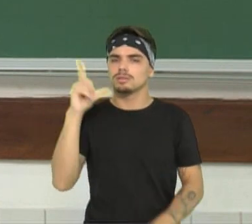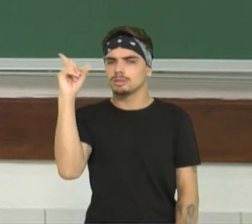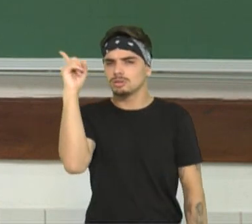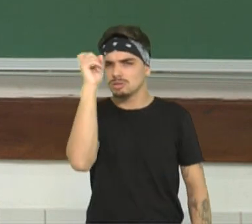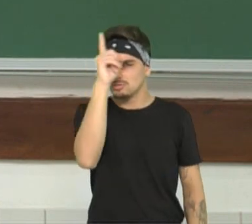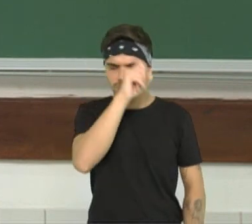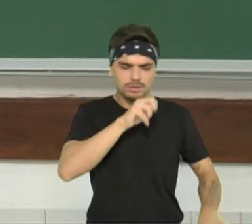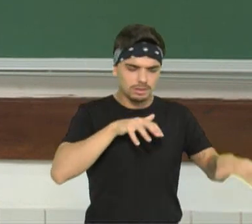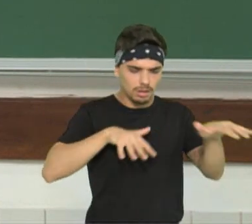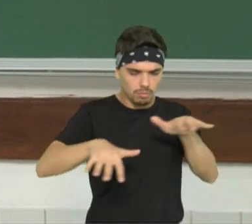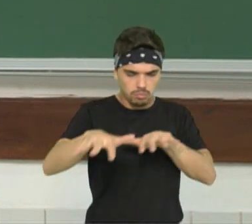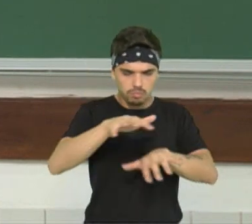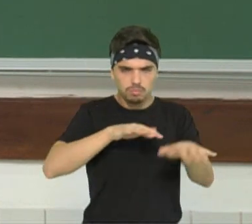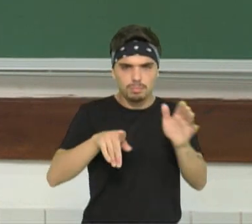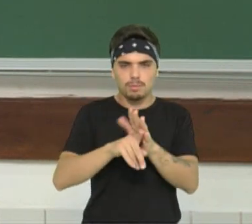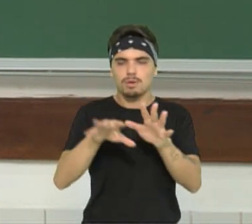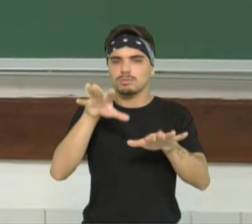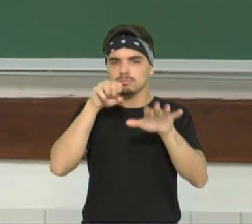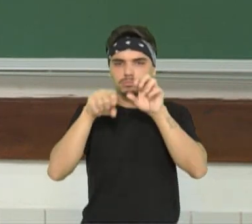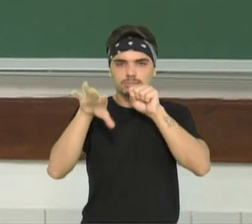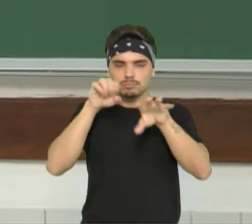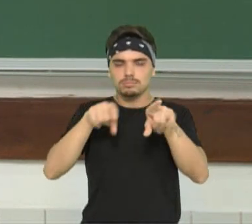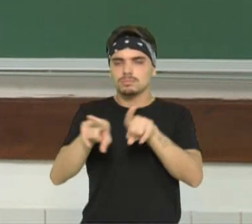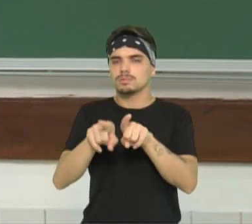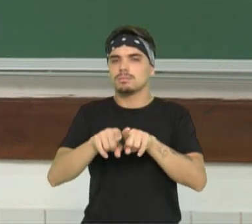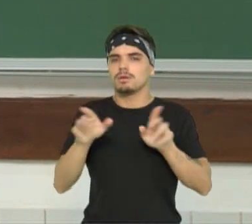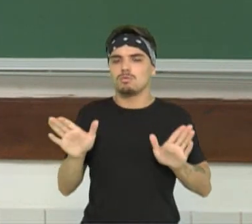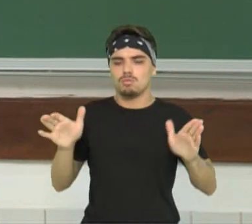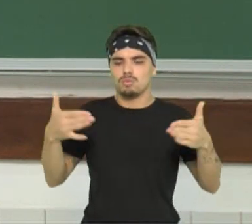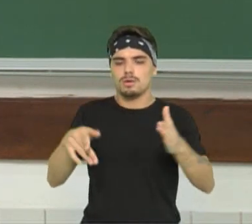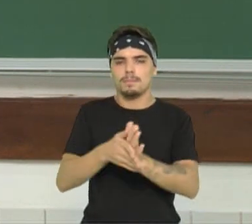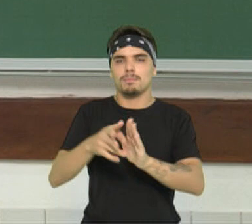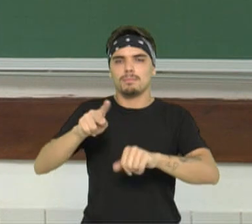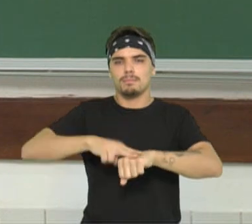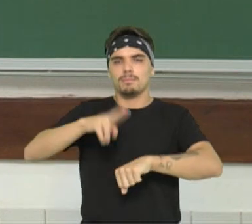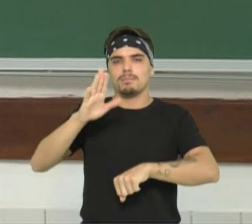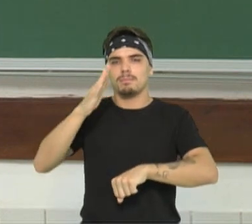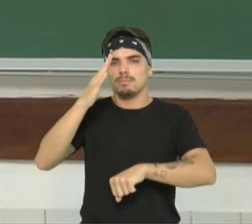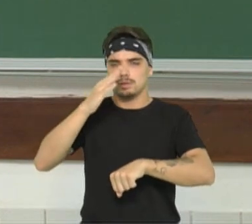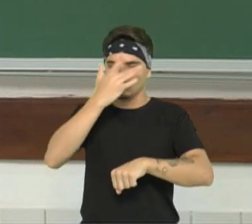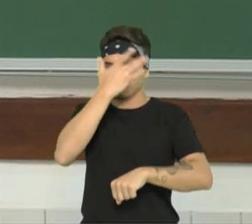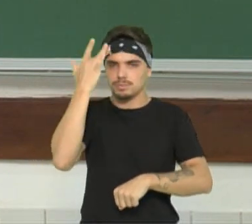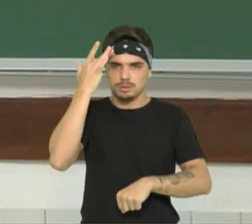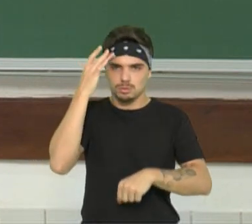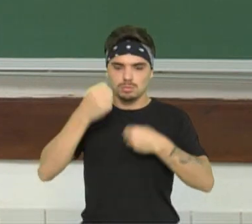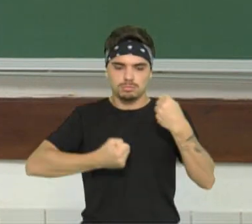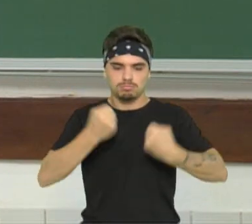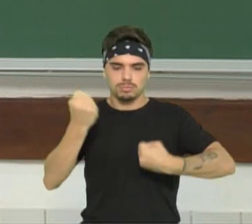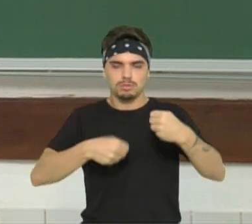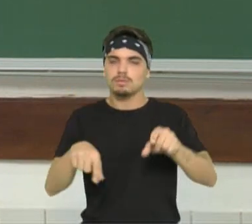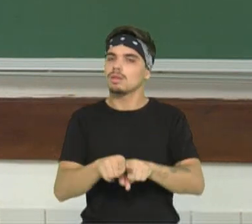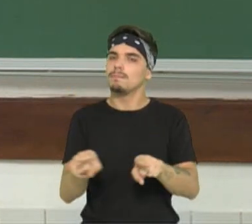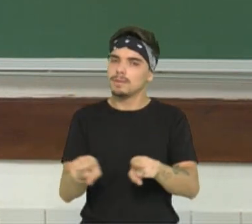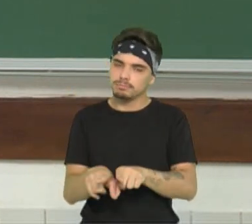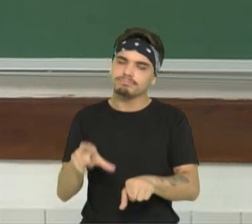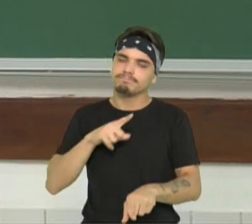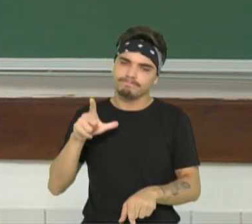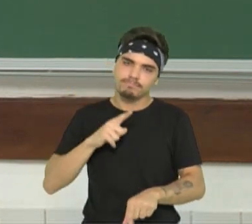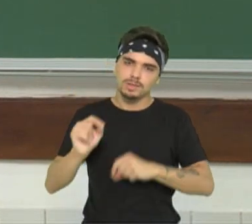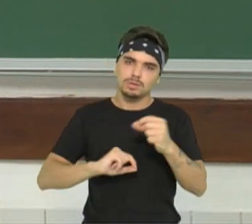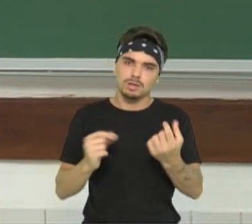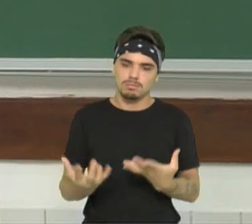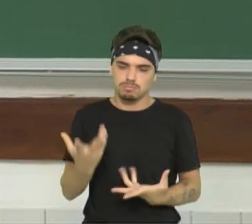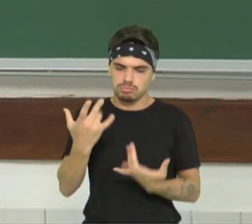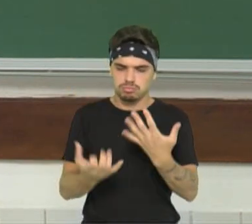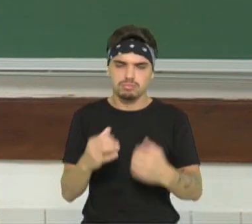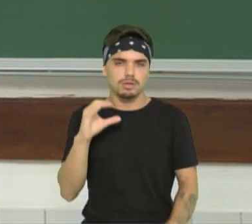a circulação do ar, nós também temos uma concentração maior de pessoas e automóveis, tudo isso gerando ali gases mais